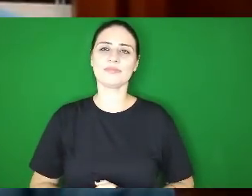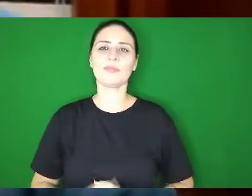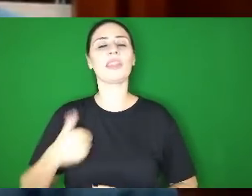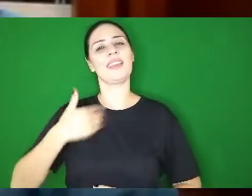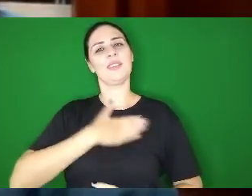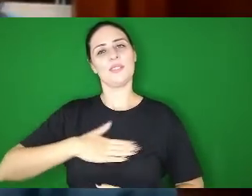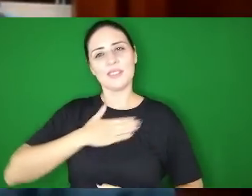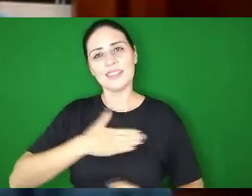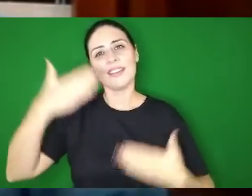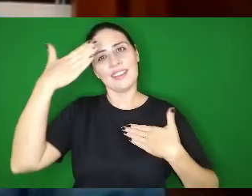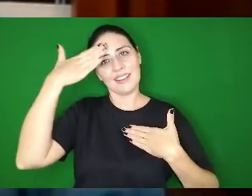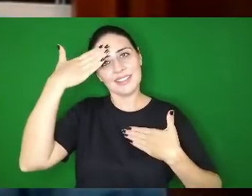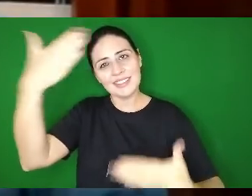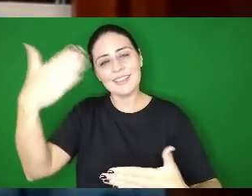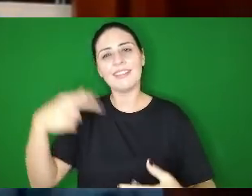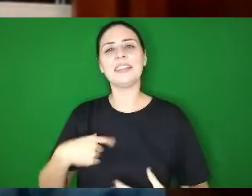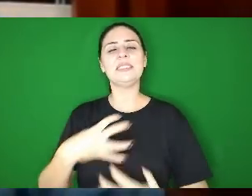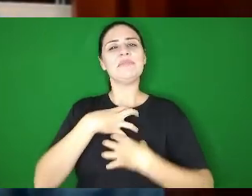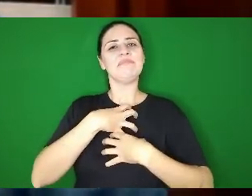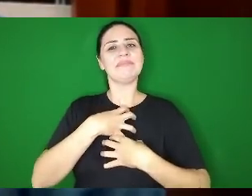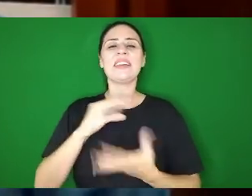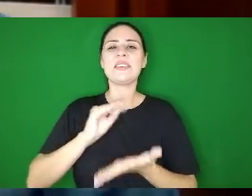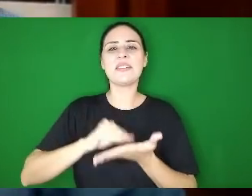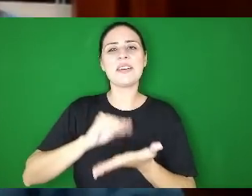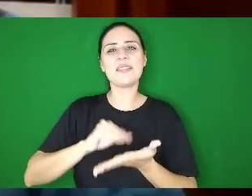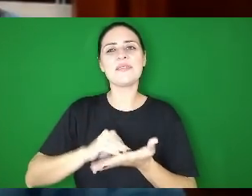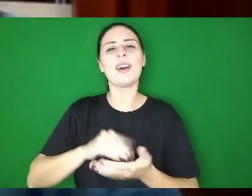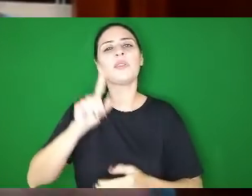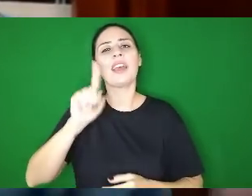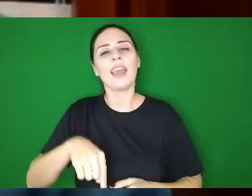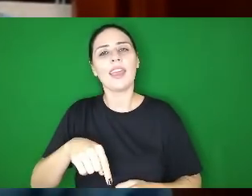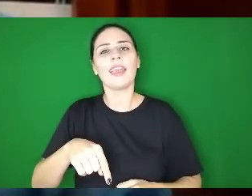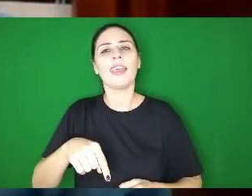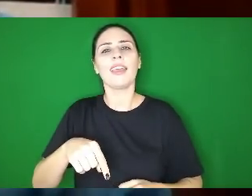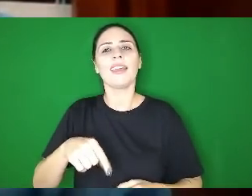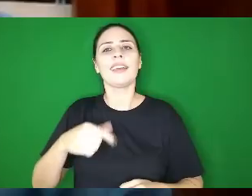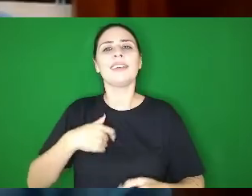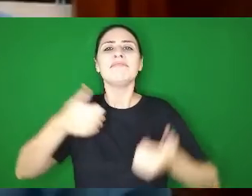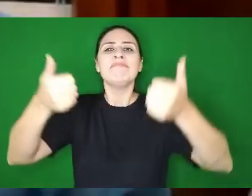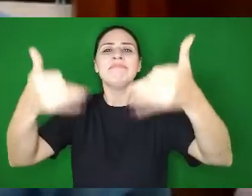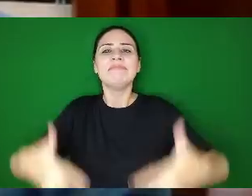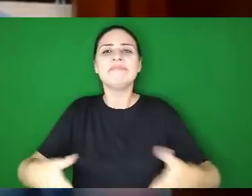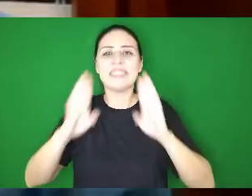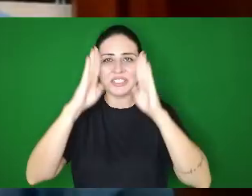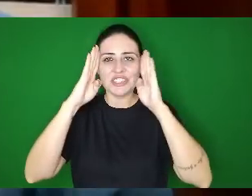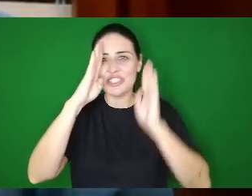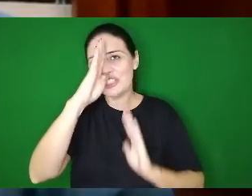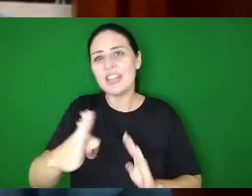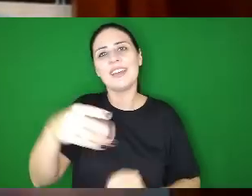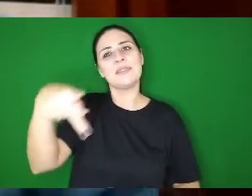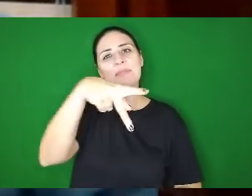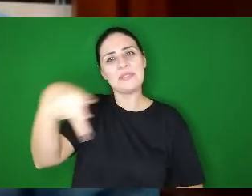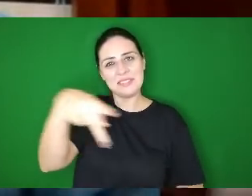de agradecer. Eu sinto uma falta danada de estar falando para professores